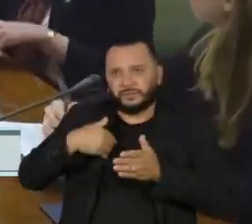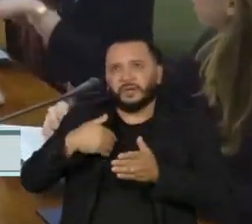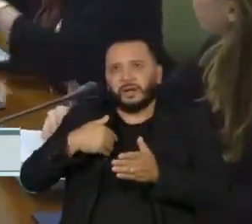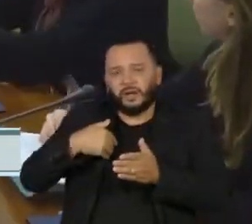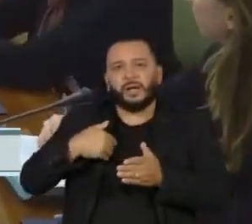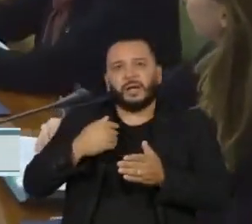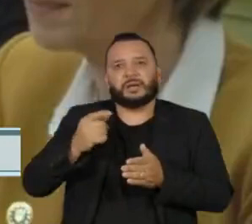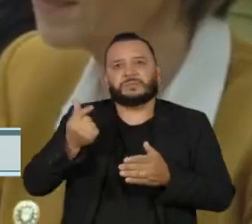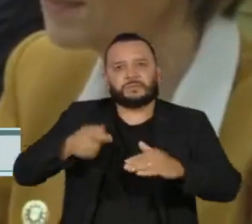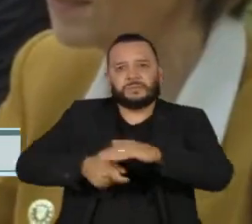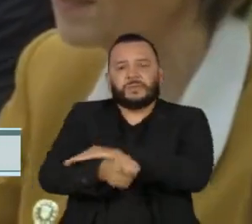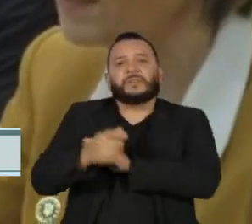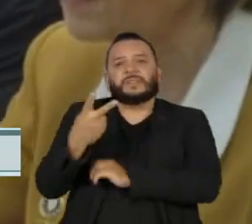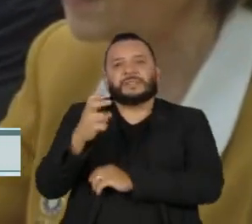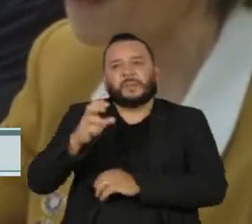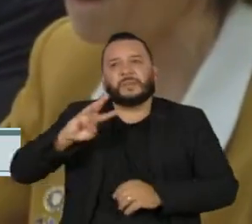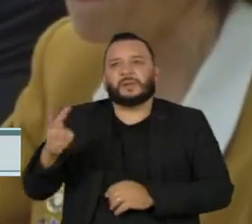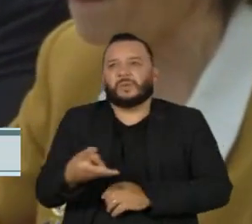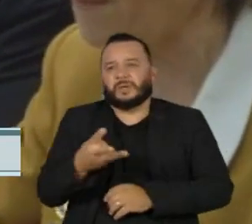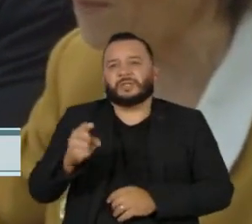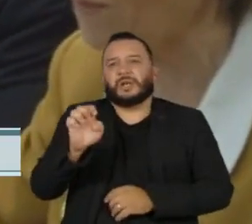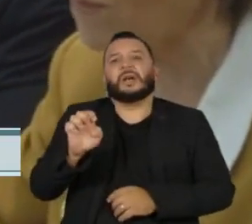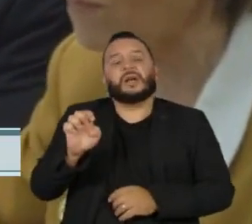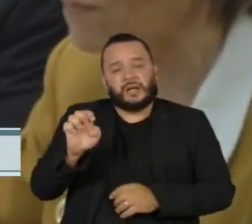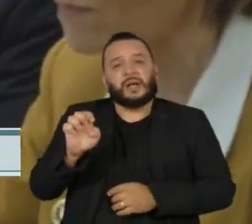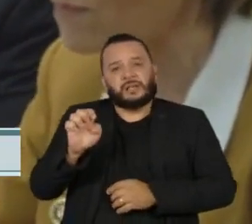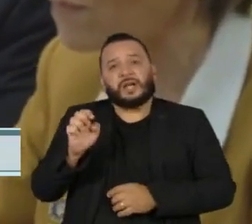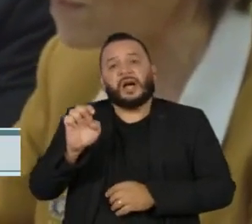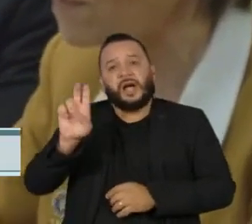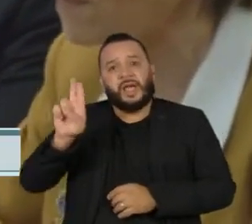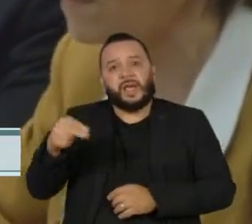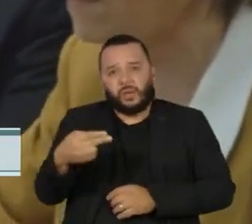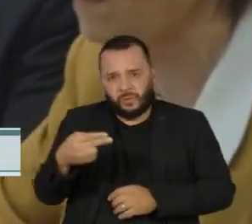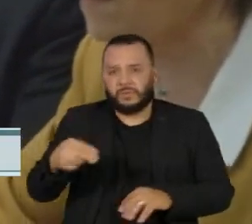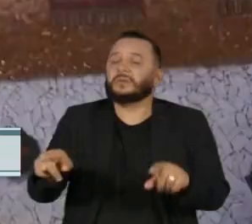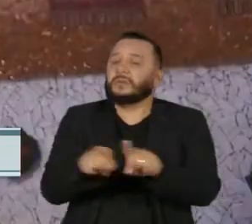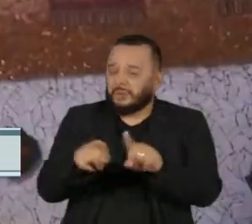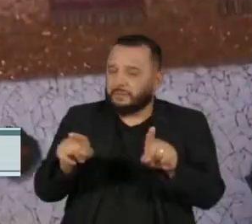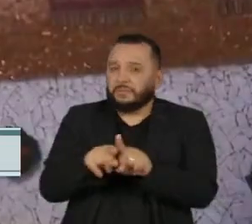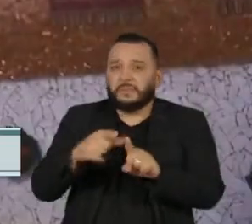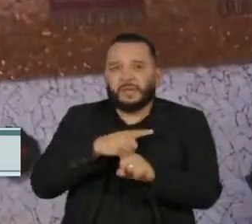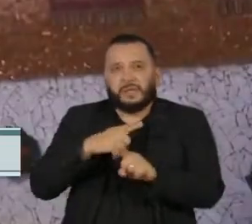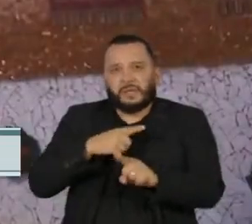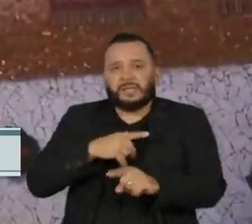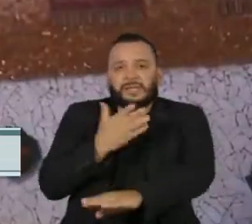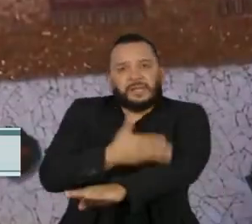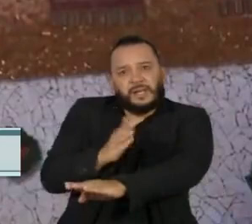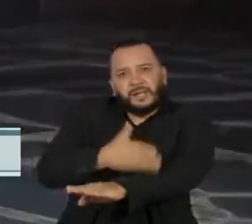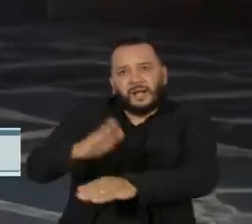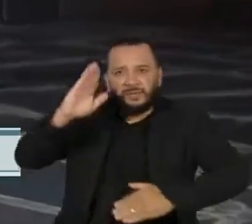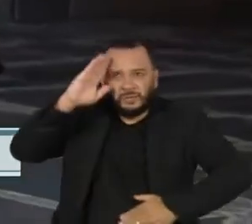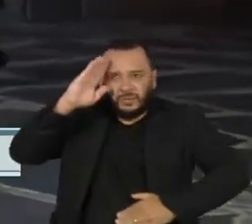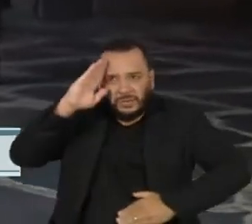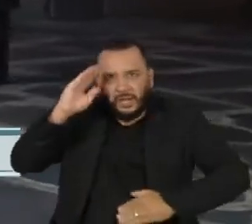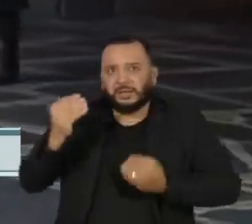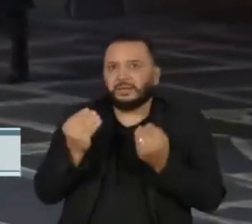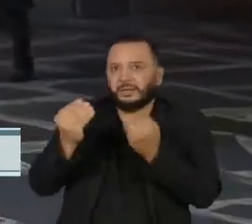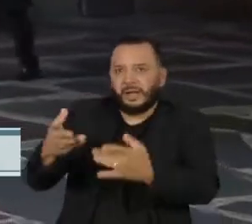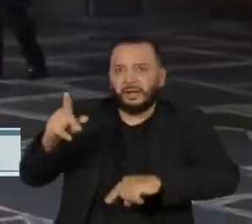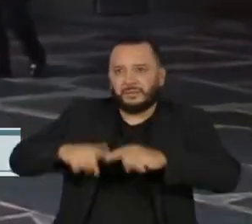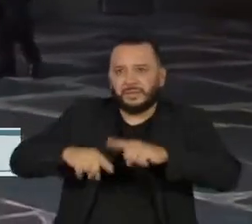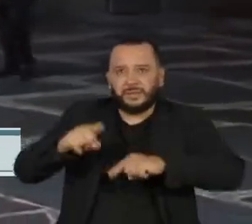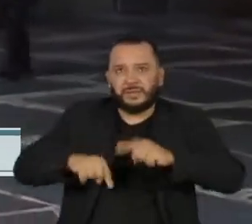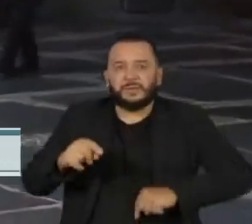as áreas com minas e o treinamento de 30 mil soldados ucranianos. Durante a cerimônia da vitória